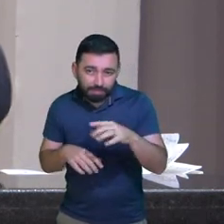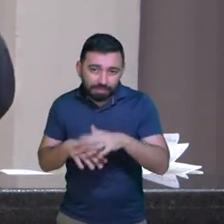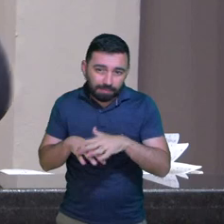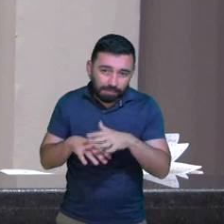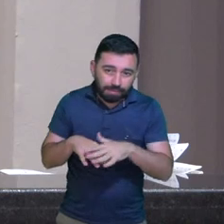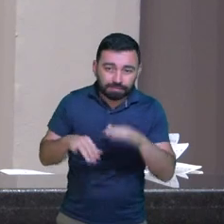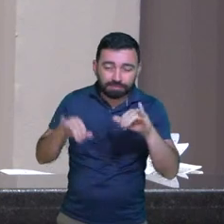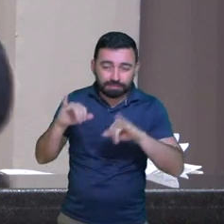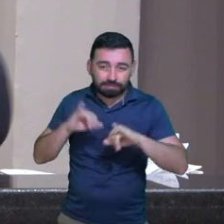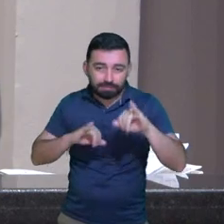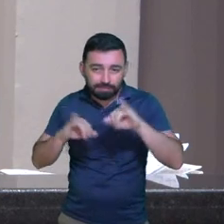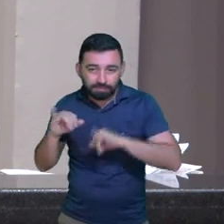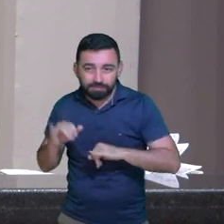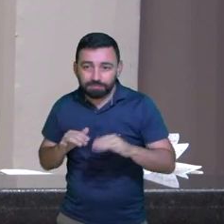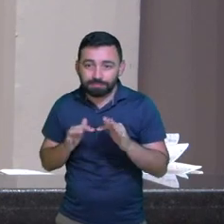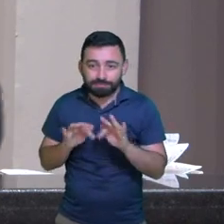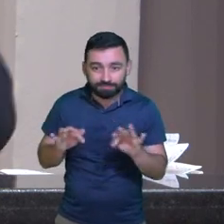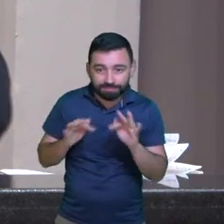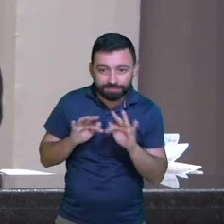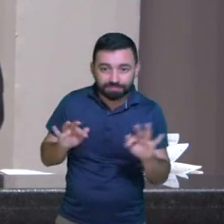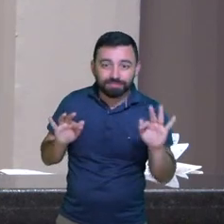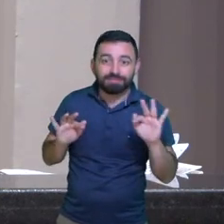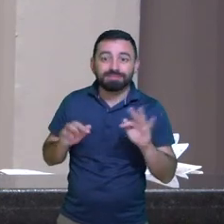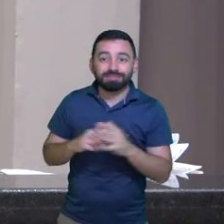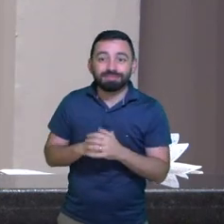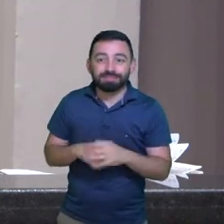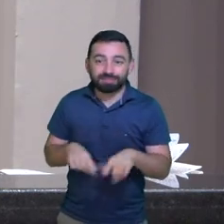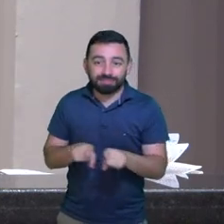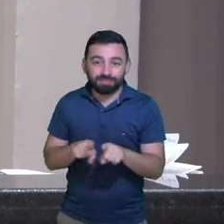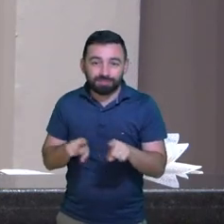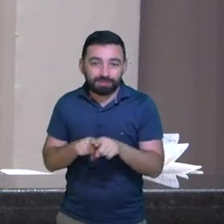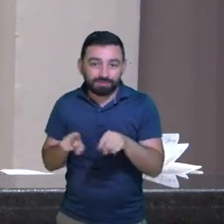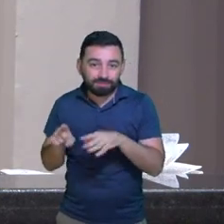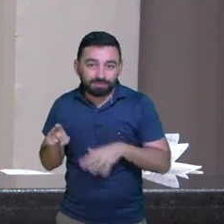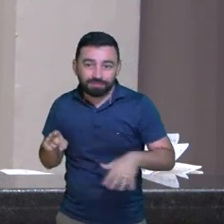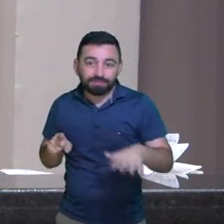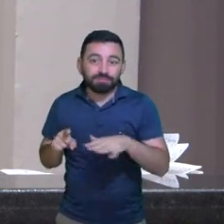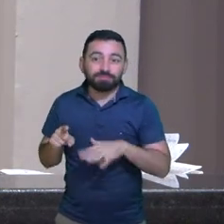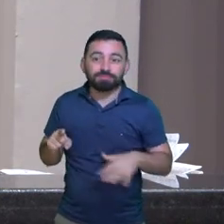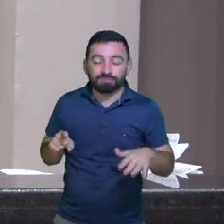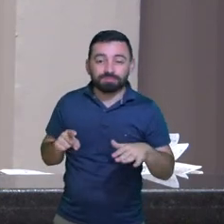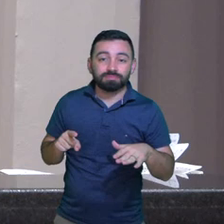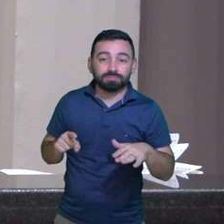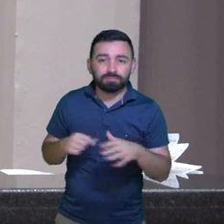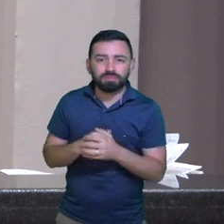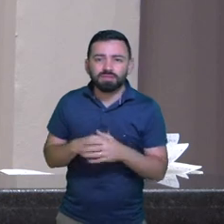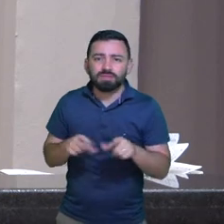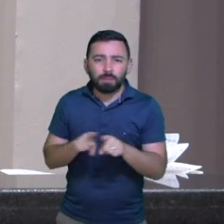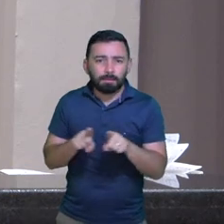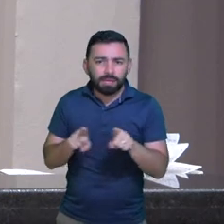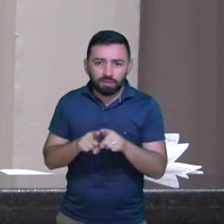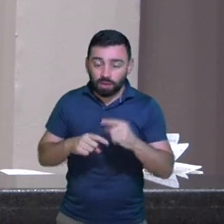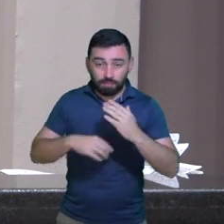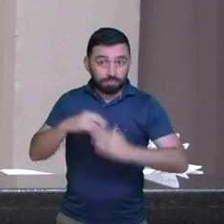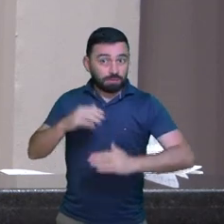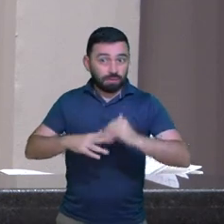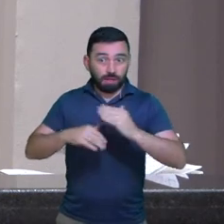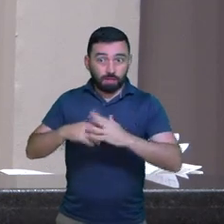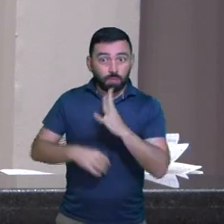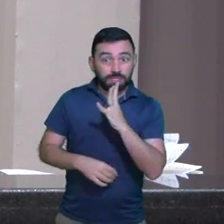tem este domínio de conhecimento não vou nem usar competên para não dar abriga assada ele tem esse domínio de